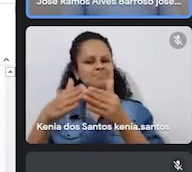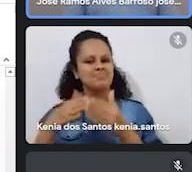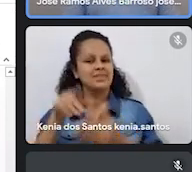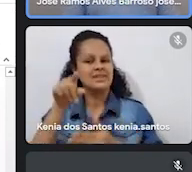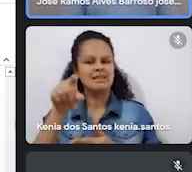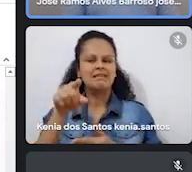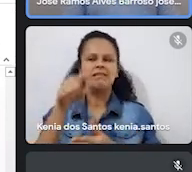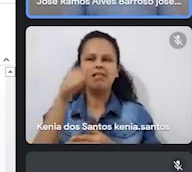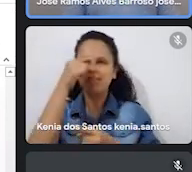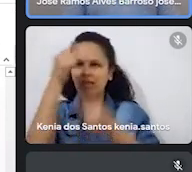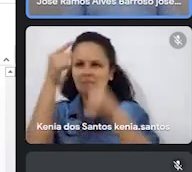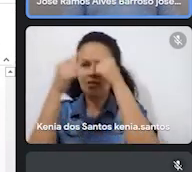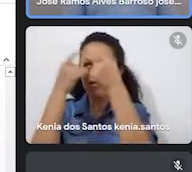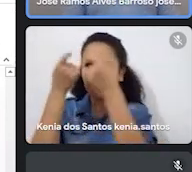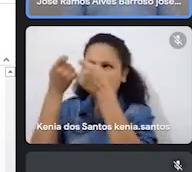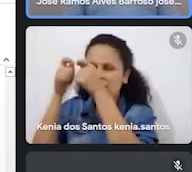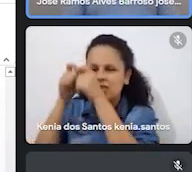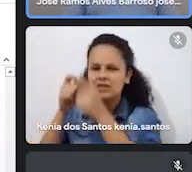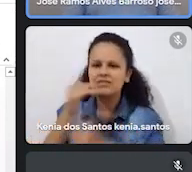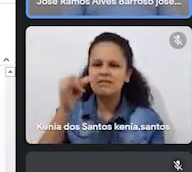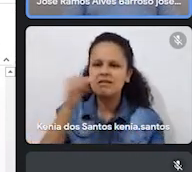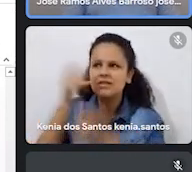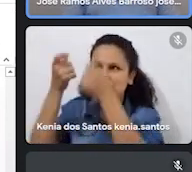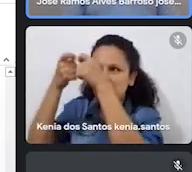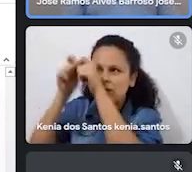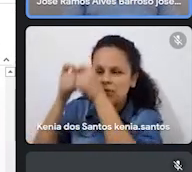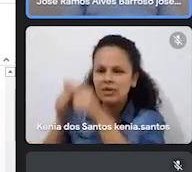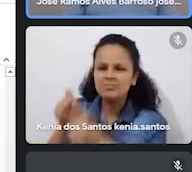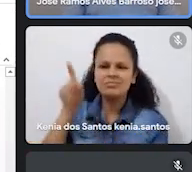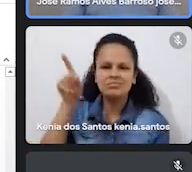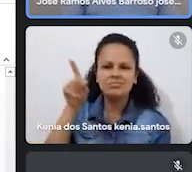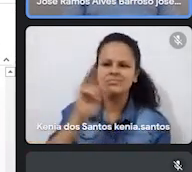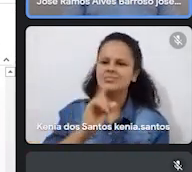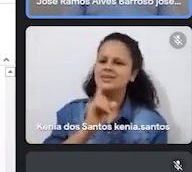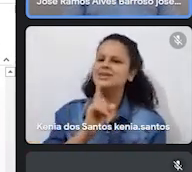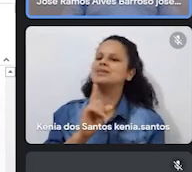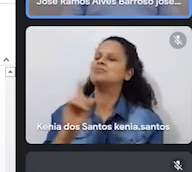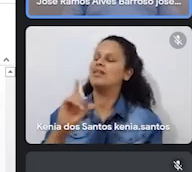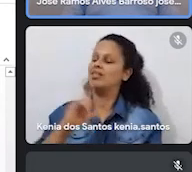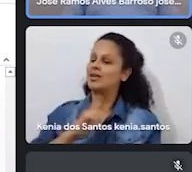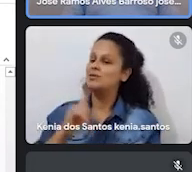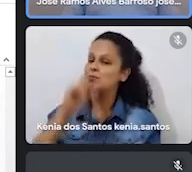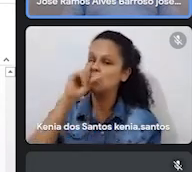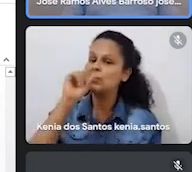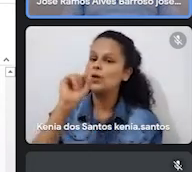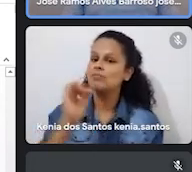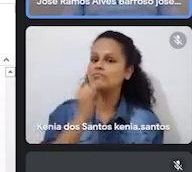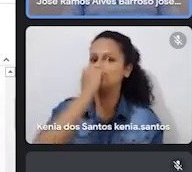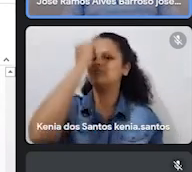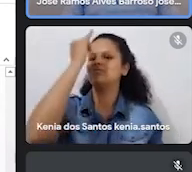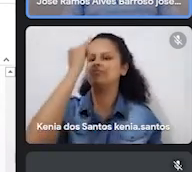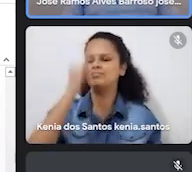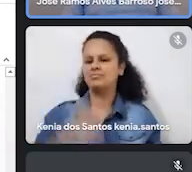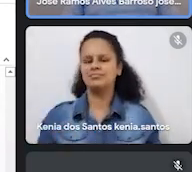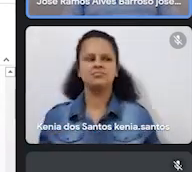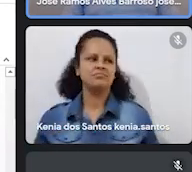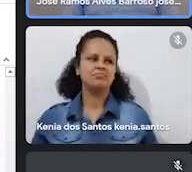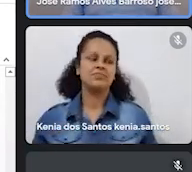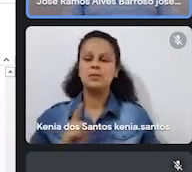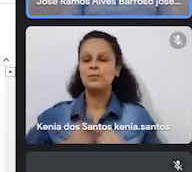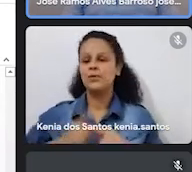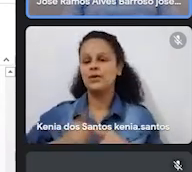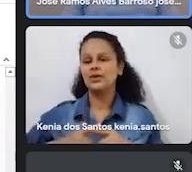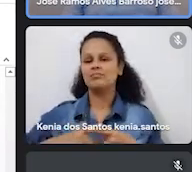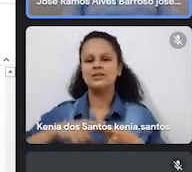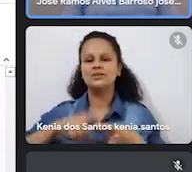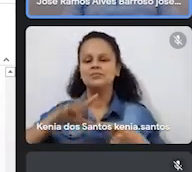ali, não. Porque vai provocar um acidente. Ela não tem cheiro,